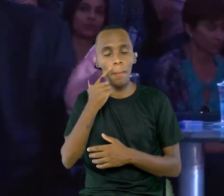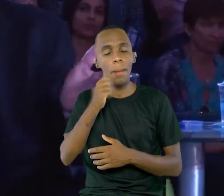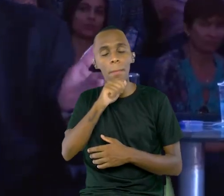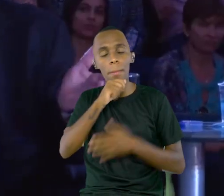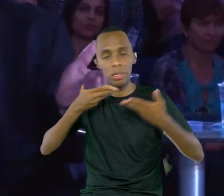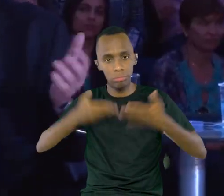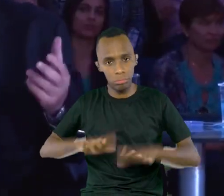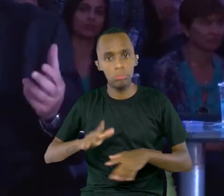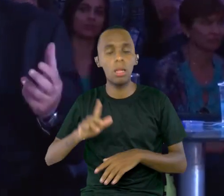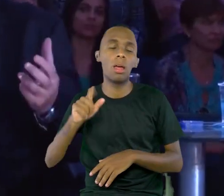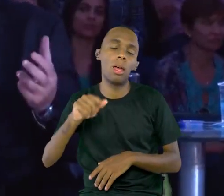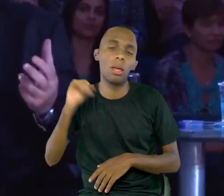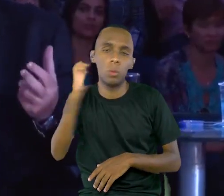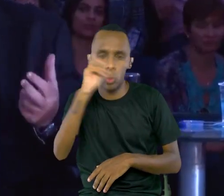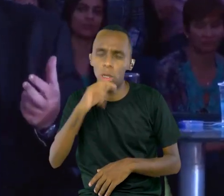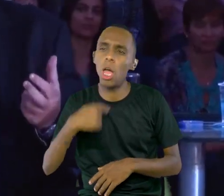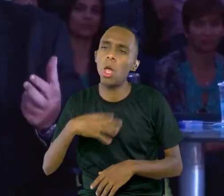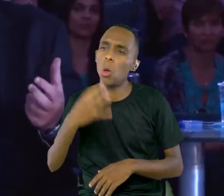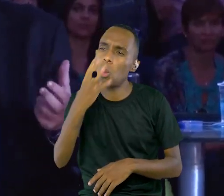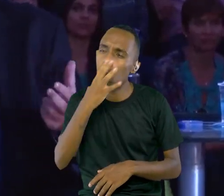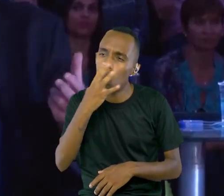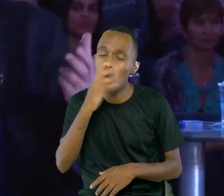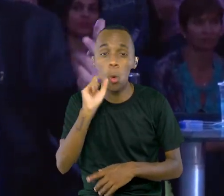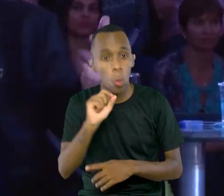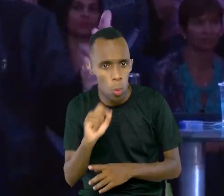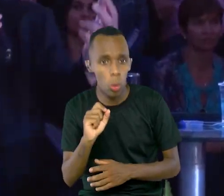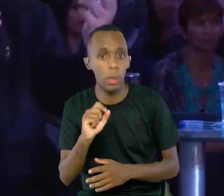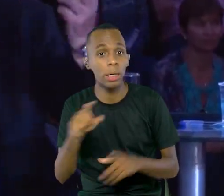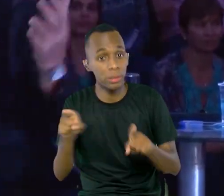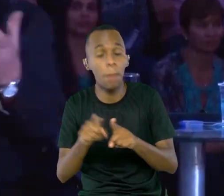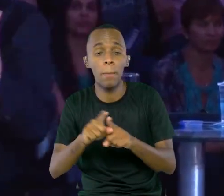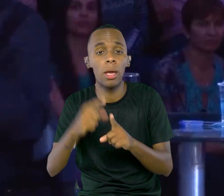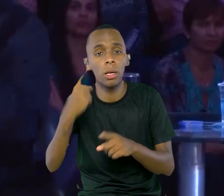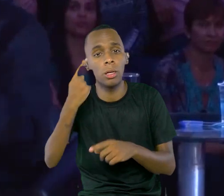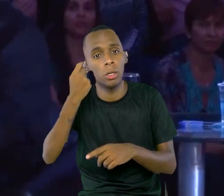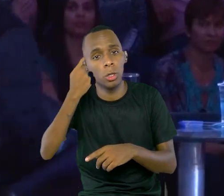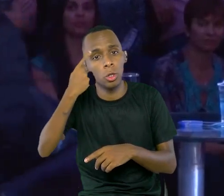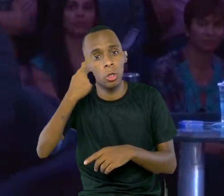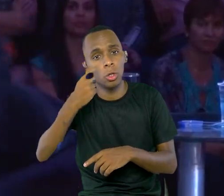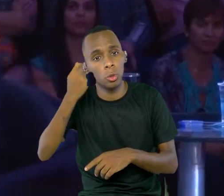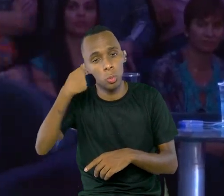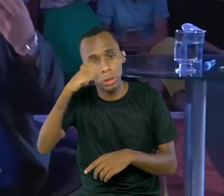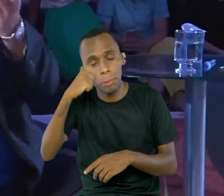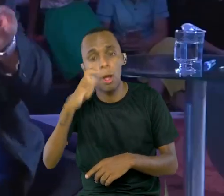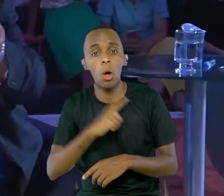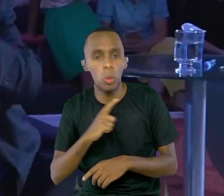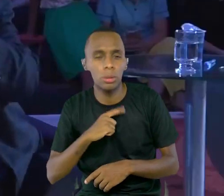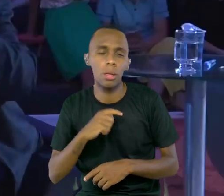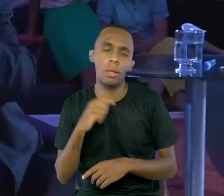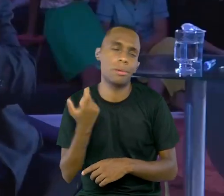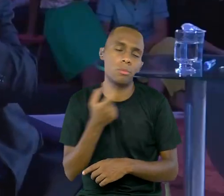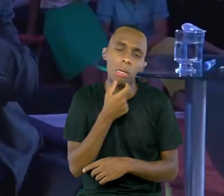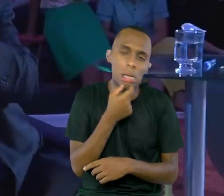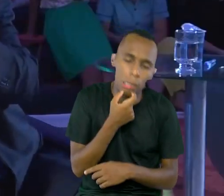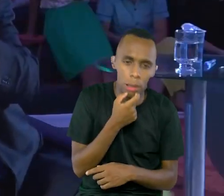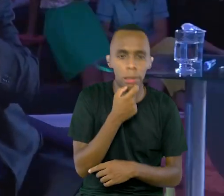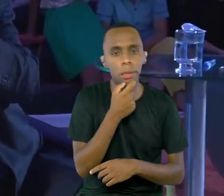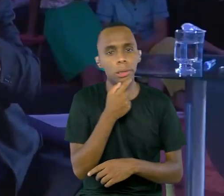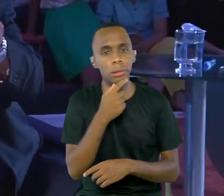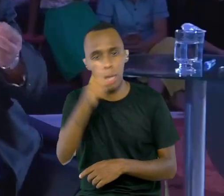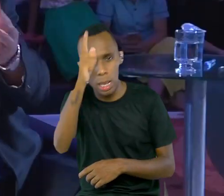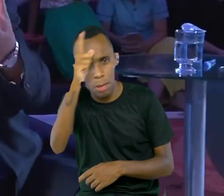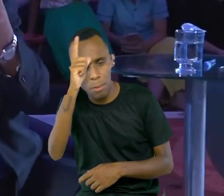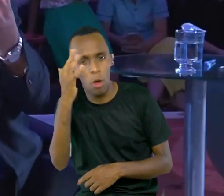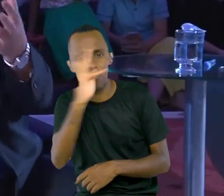de italiano, em italiano há uma expressão que eu aprecio, que existe também no espanhol, mas que no português, no inglês, no